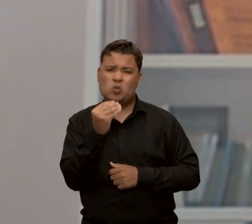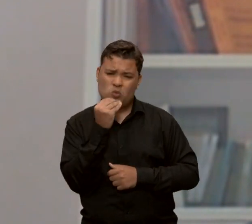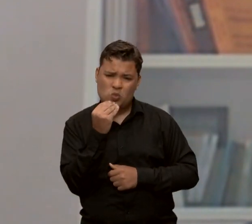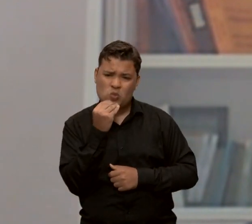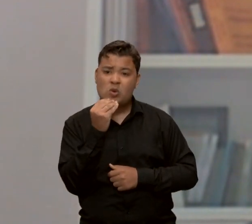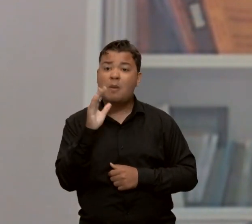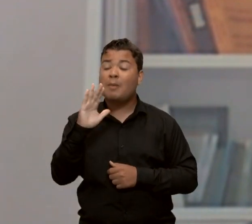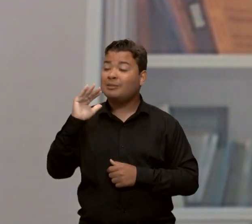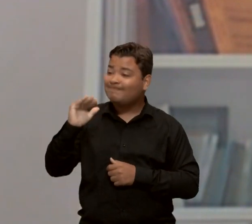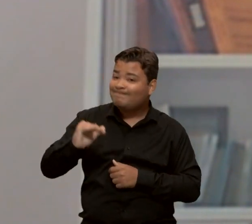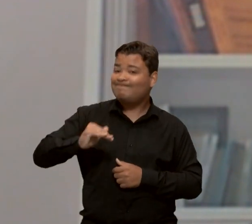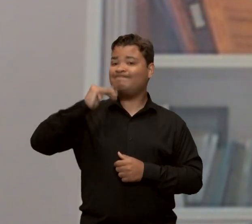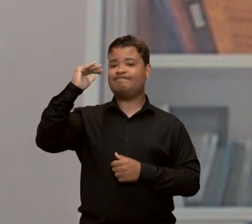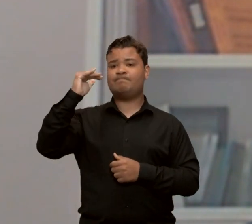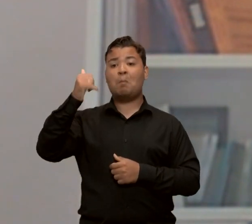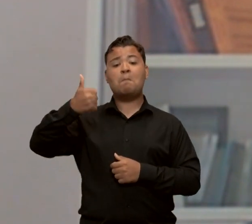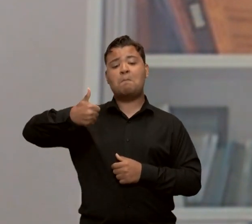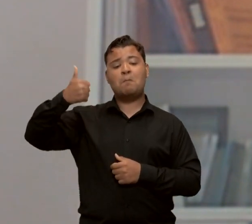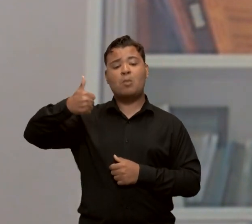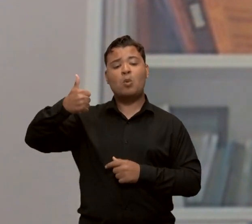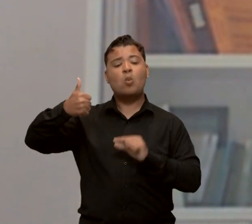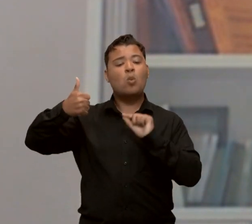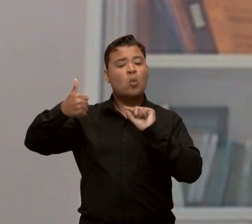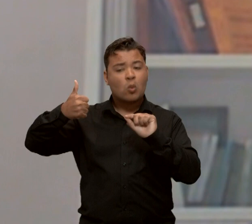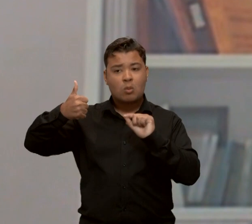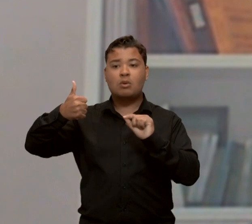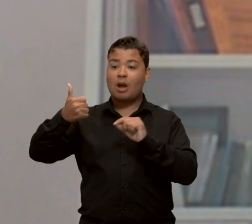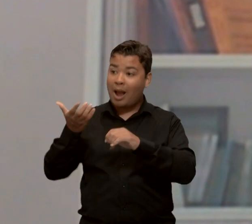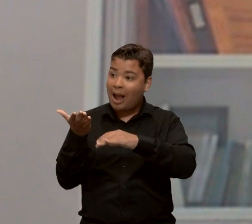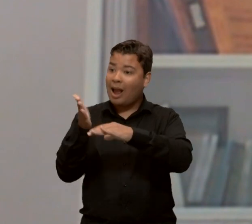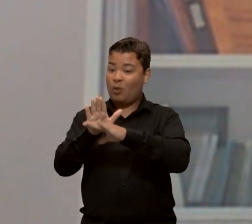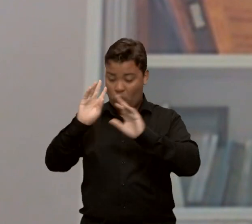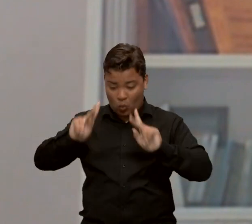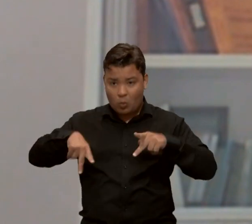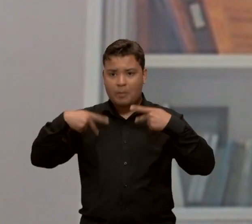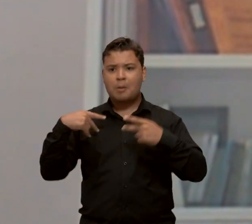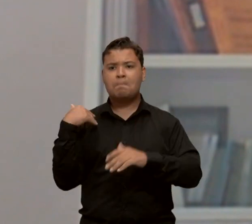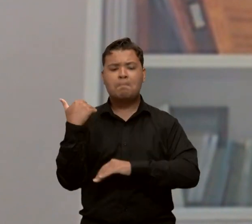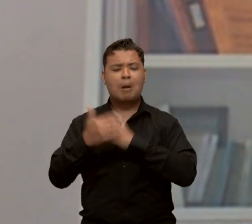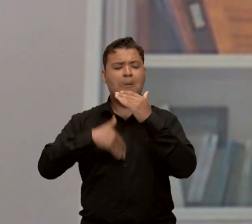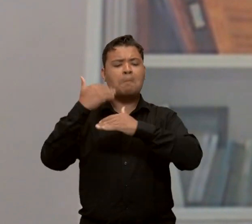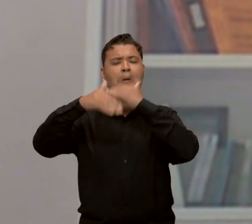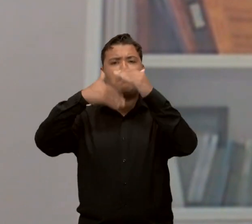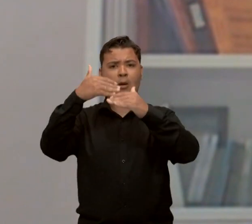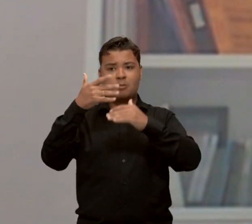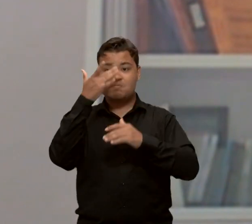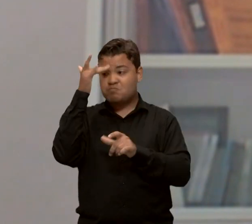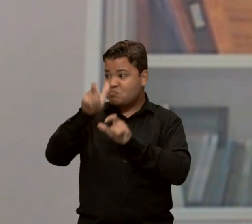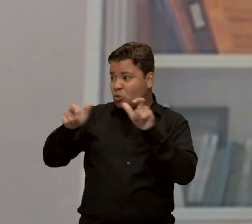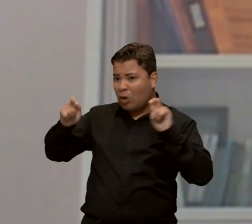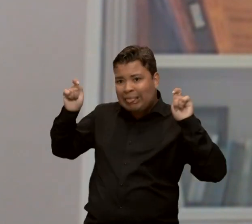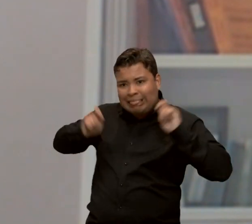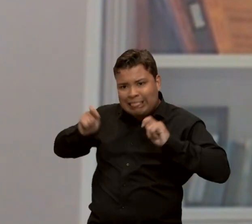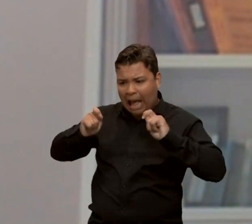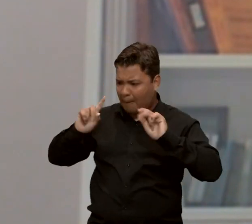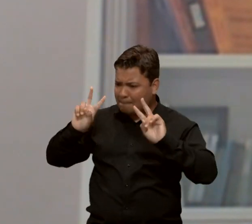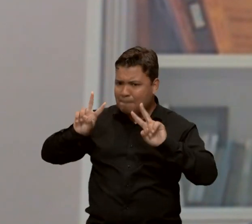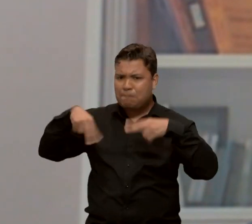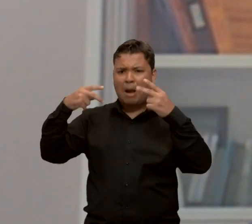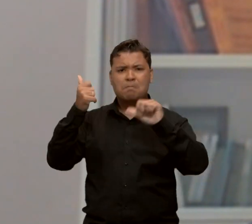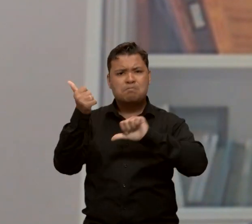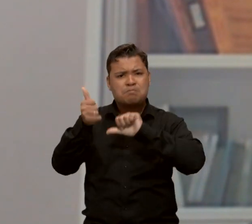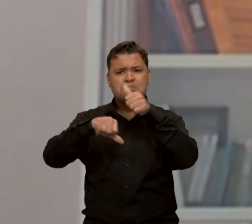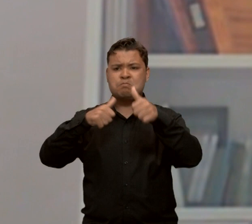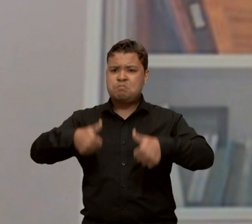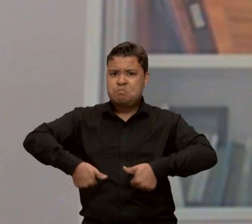projeto muito bem definido de promoção do desenvolvimento humano, das potencialidades das pessoas. Então,